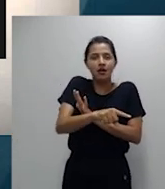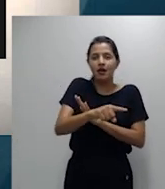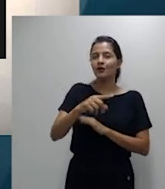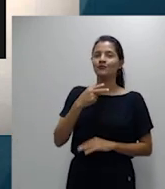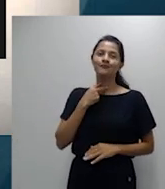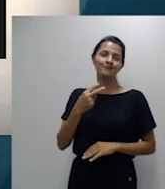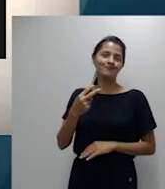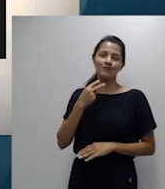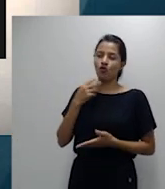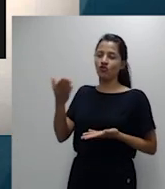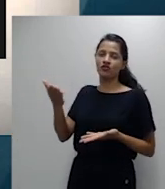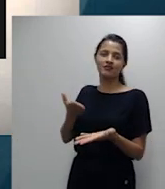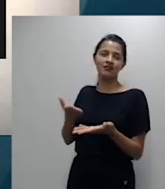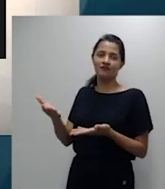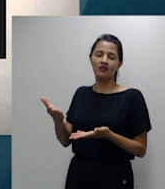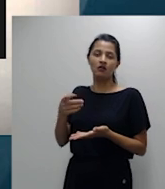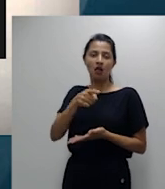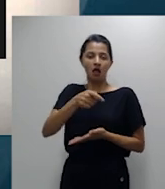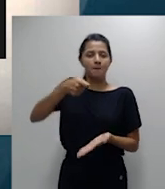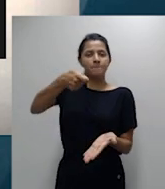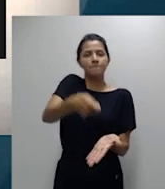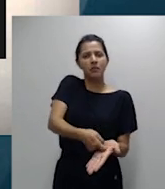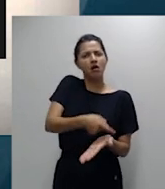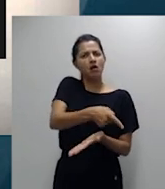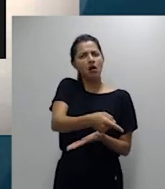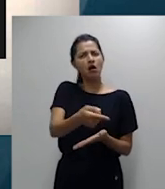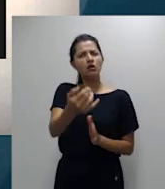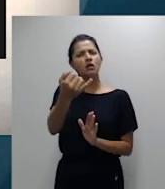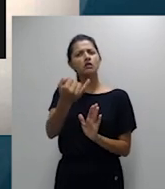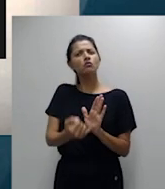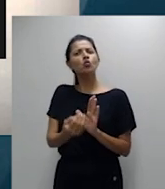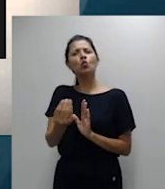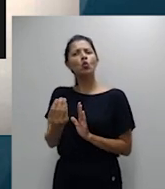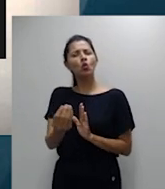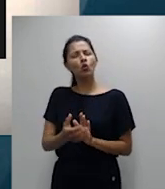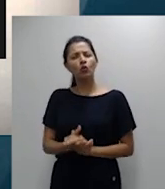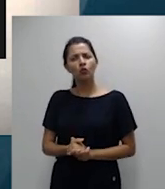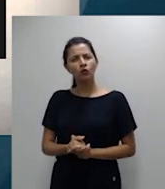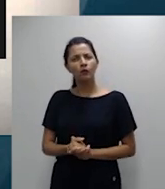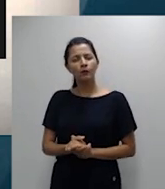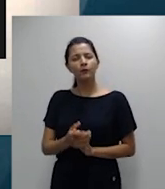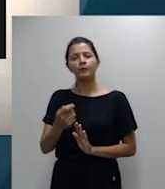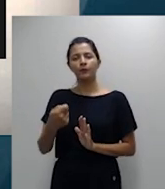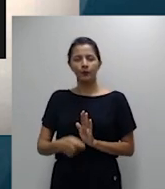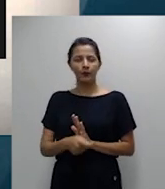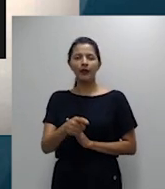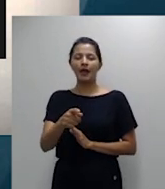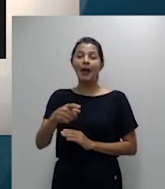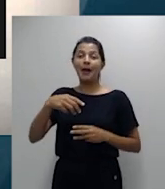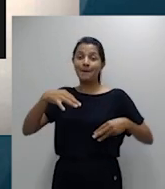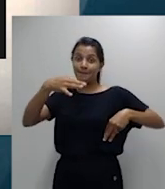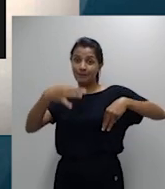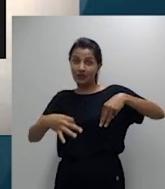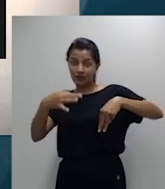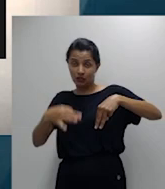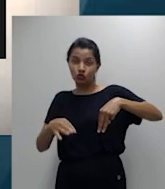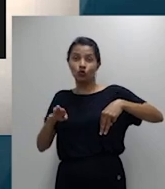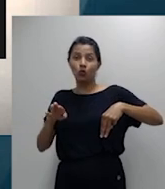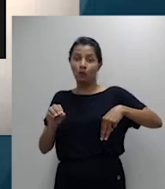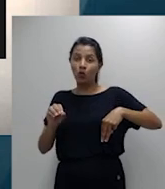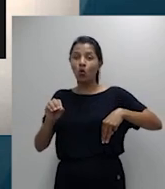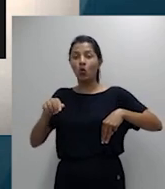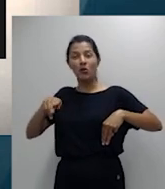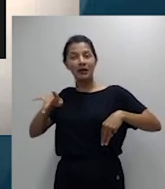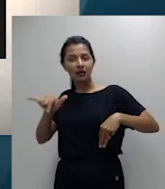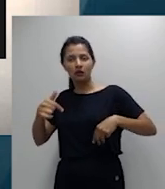prestar o serviço Apagar este tributo o ministro Sérgio kukina Eu Tive o cuidado EA